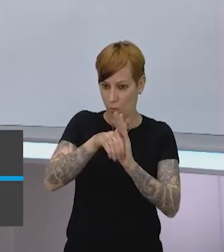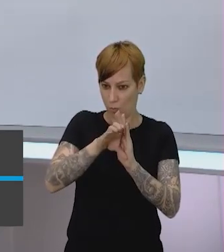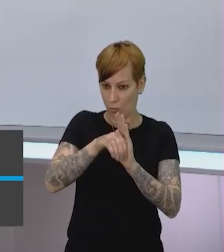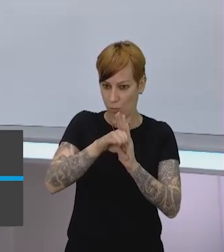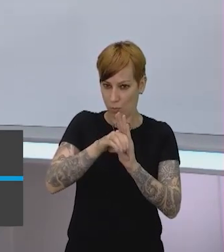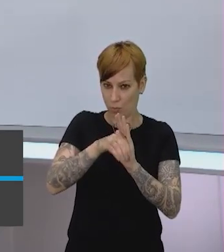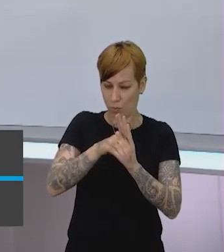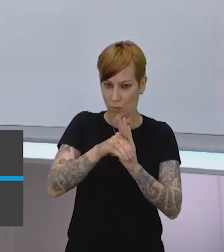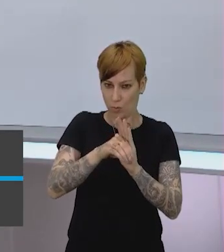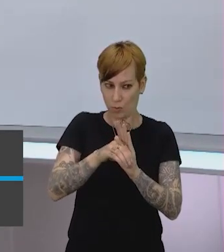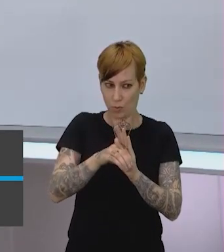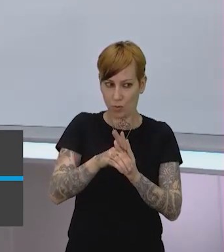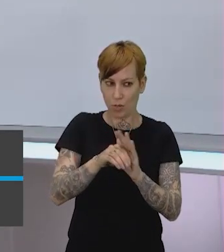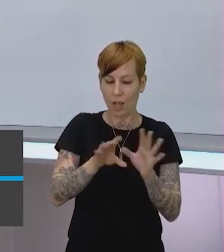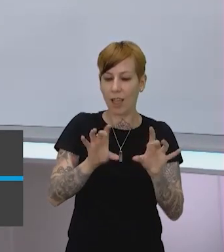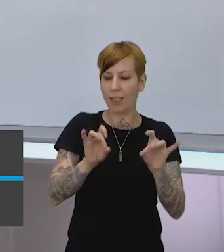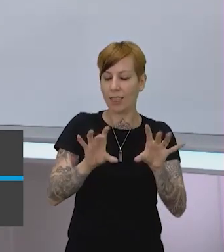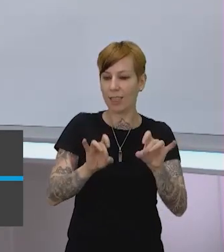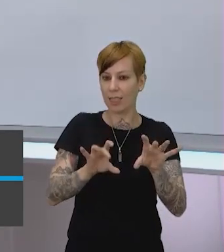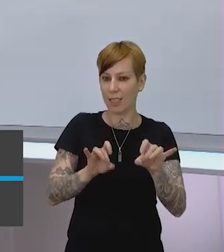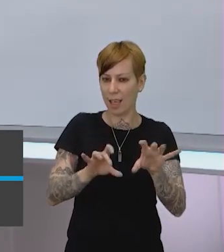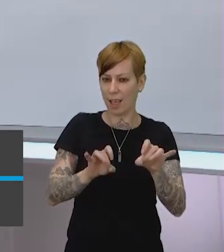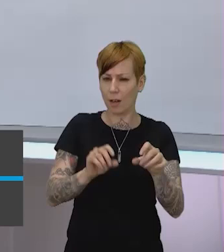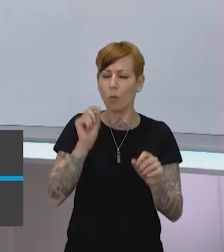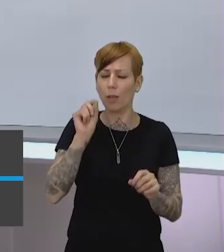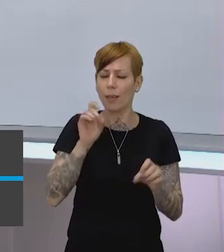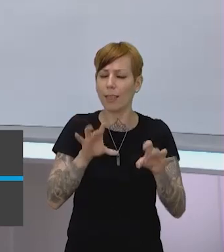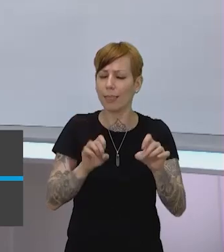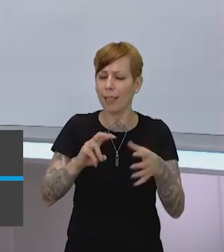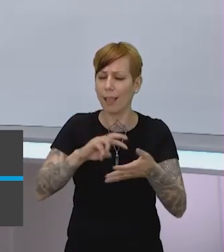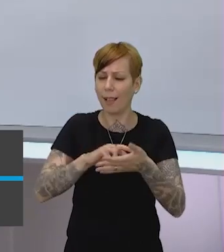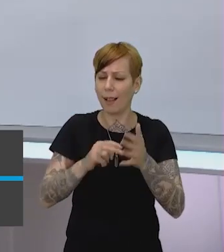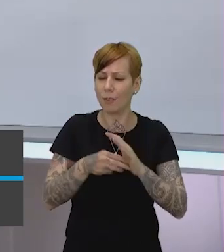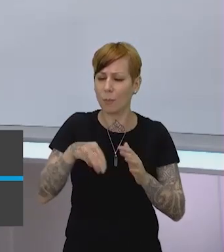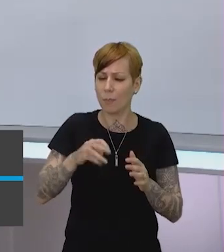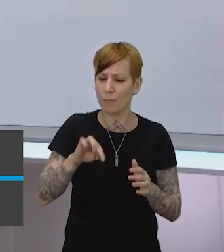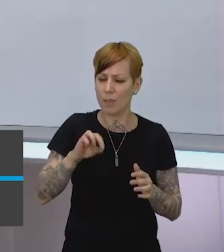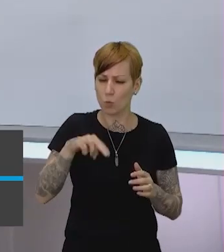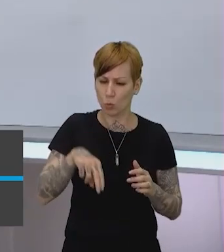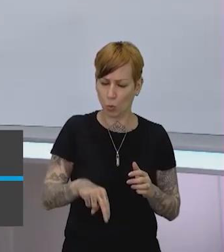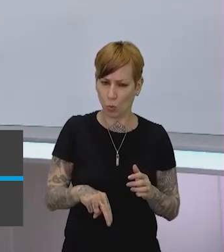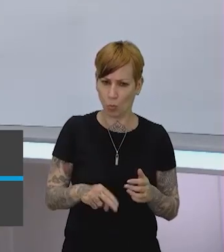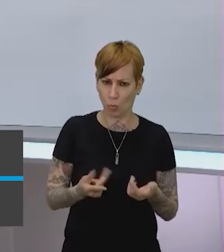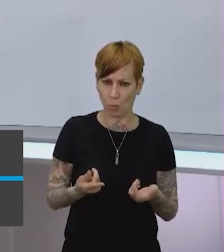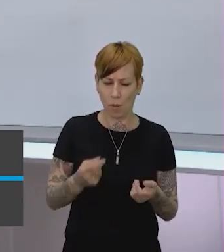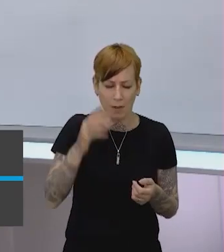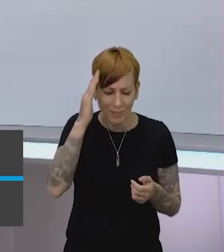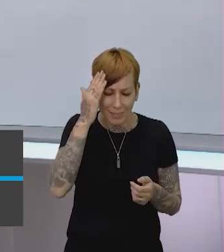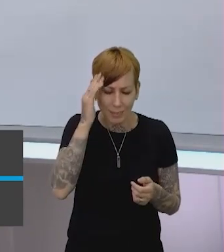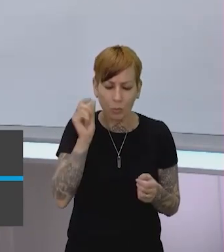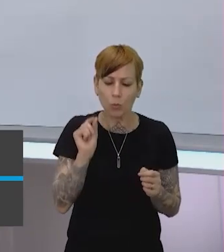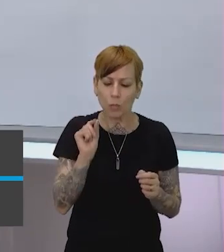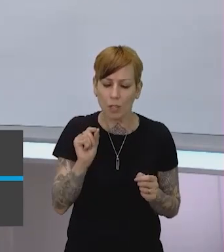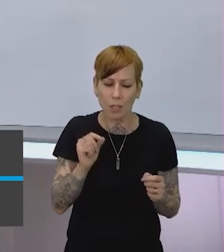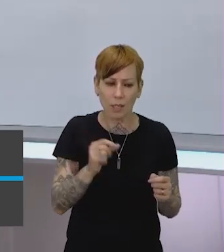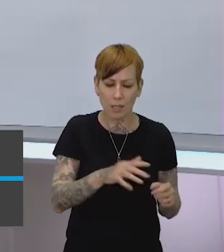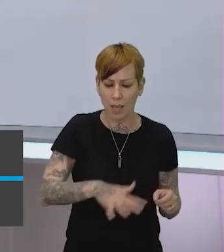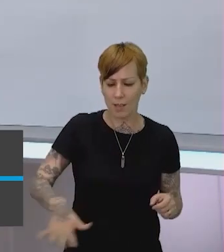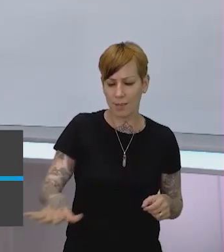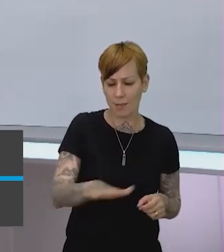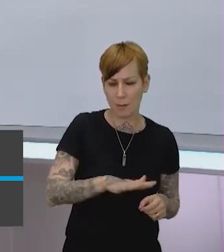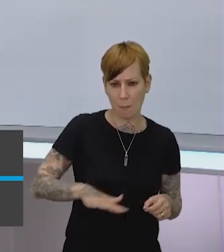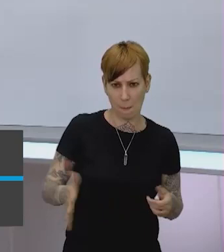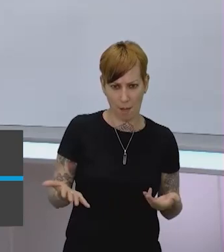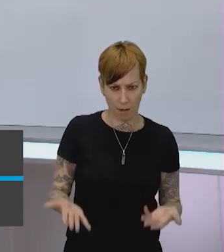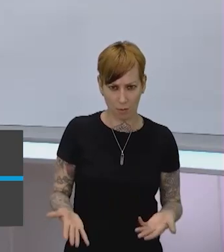que é técnica para o Milton Santos? Isso é importante vocês entenderem, para vocês entenderem o que é o espaço, tá joia? Técnica